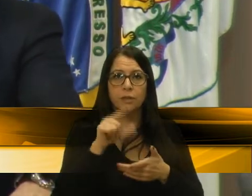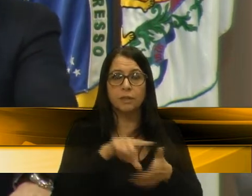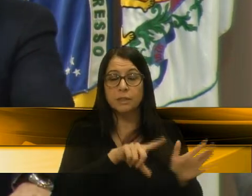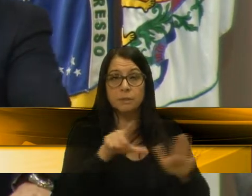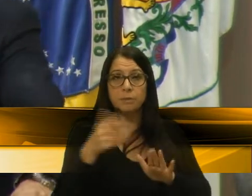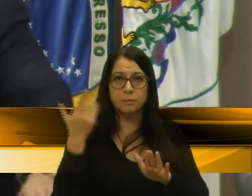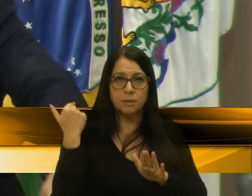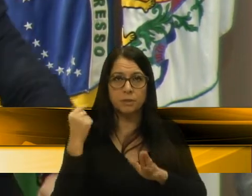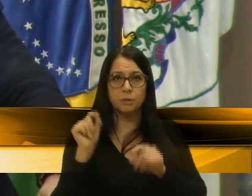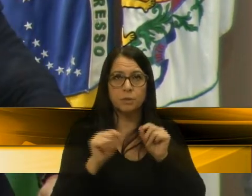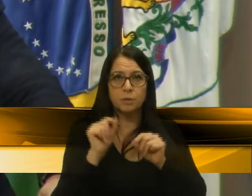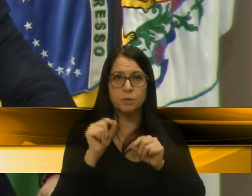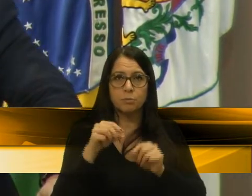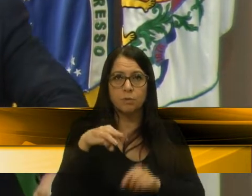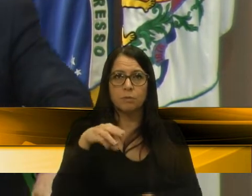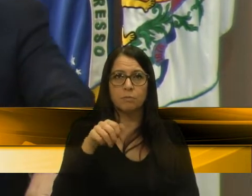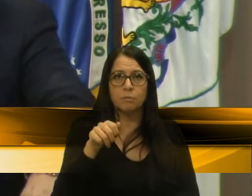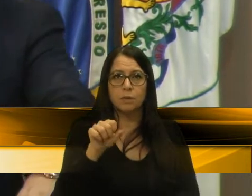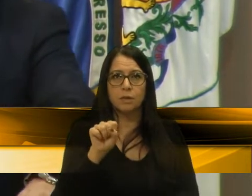que é com relação à Maesa,